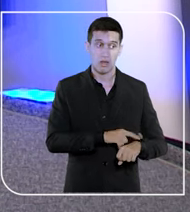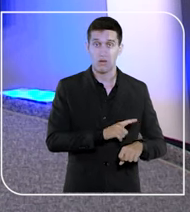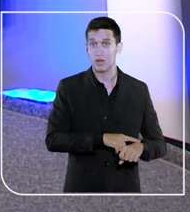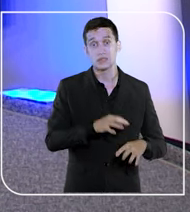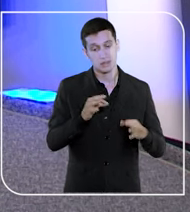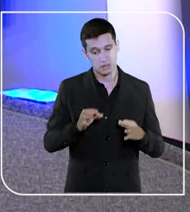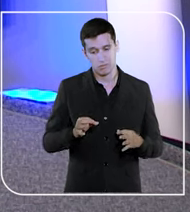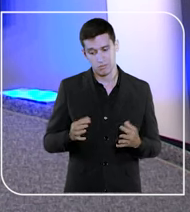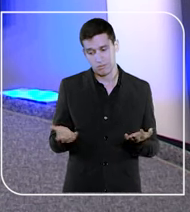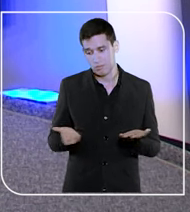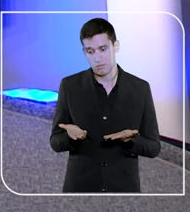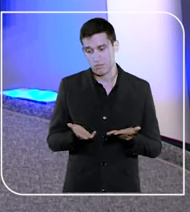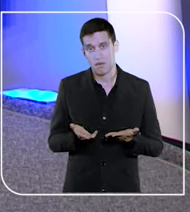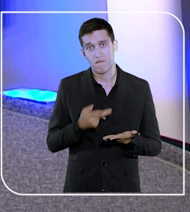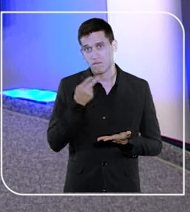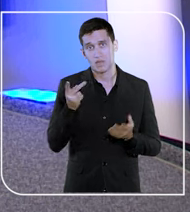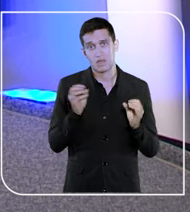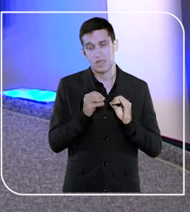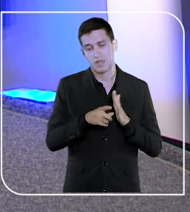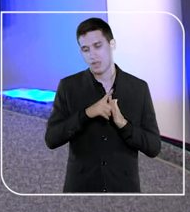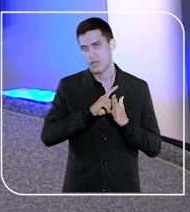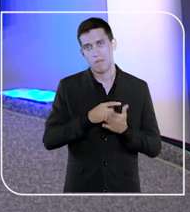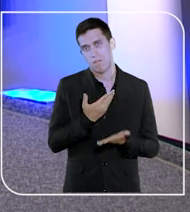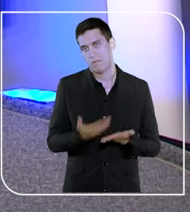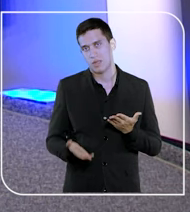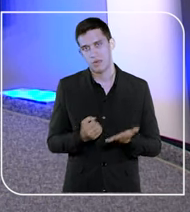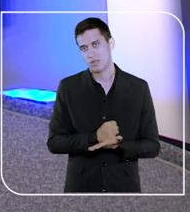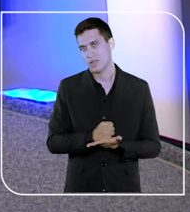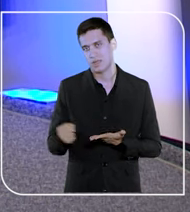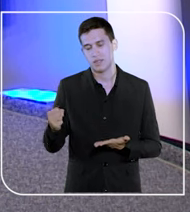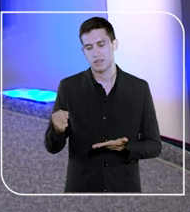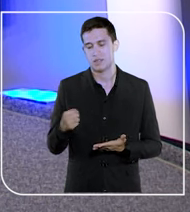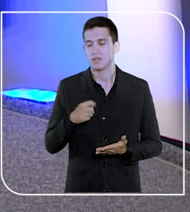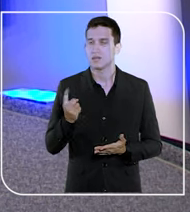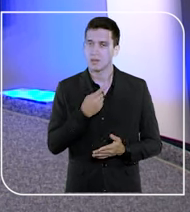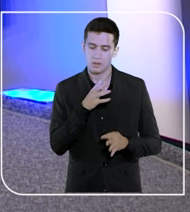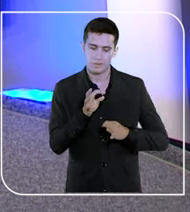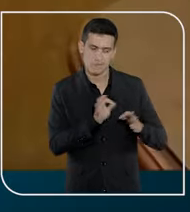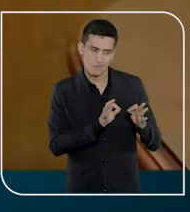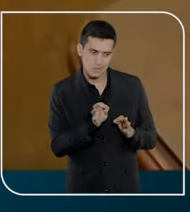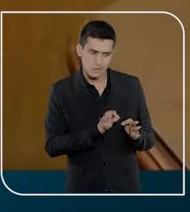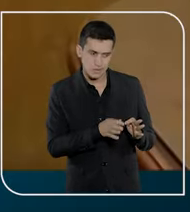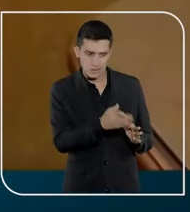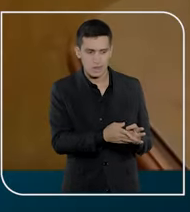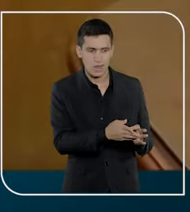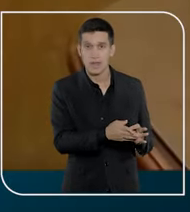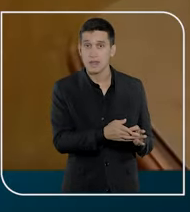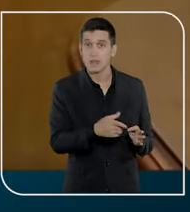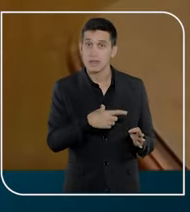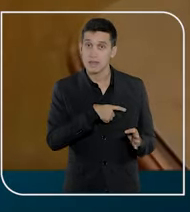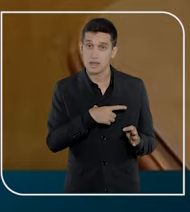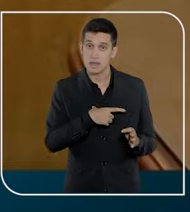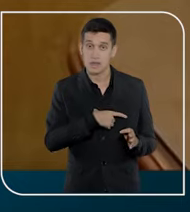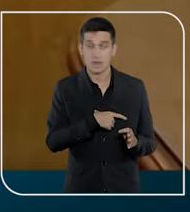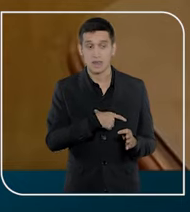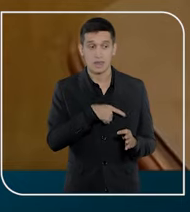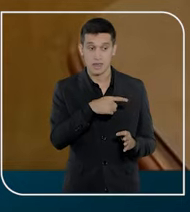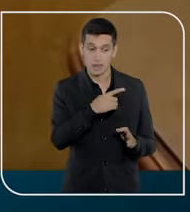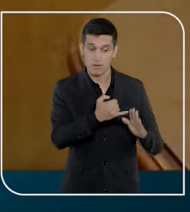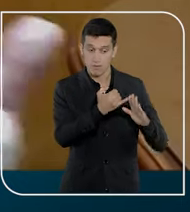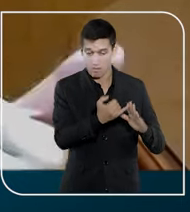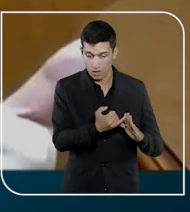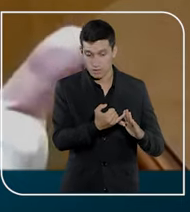Não se manifestou, perdeu. E aí nós fizemos a adjudicação, transferimos o imóvel para o nosso cliente